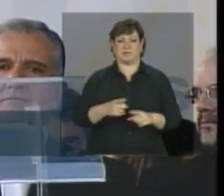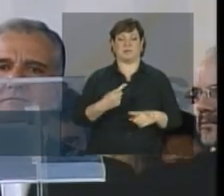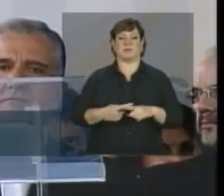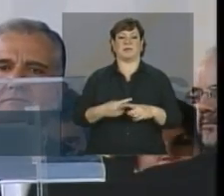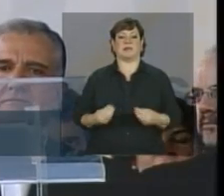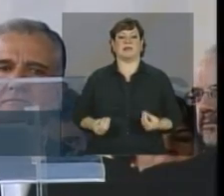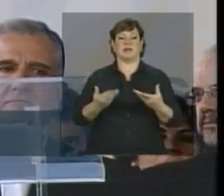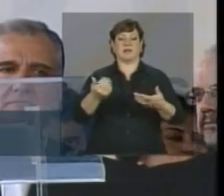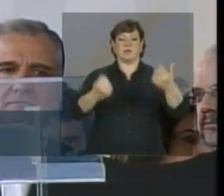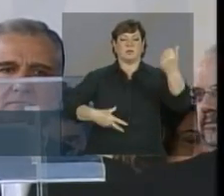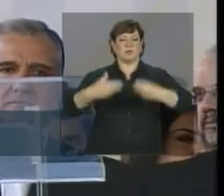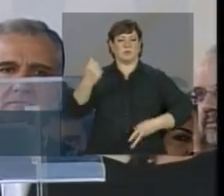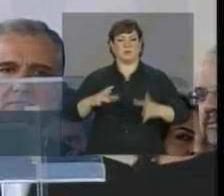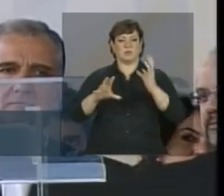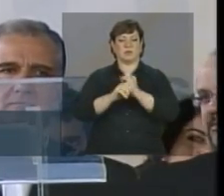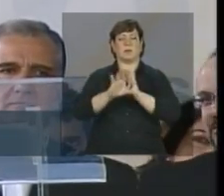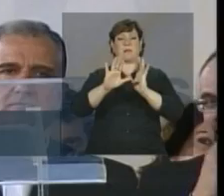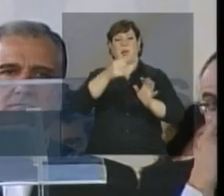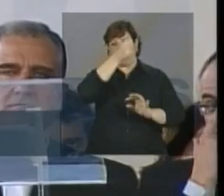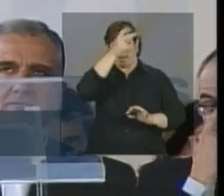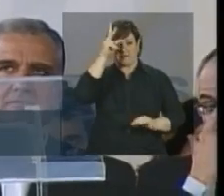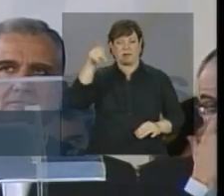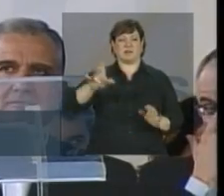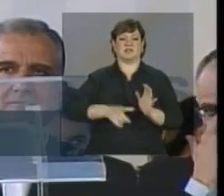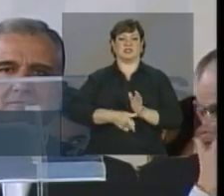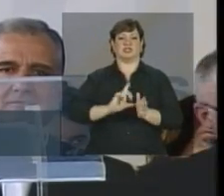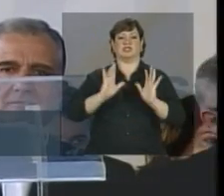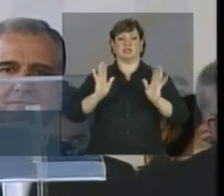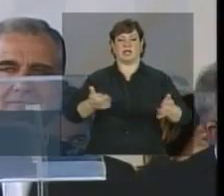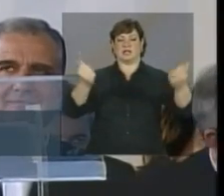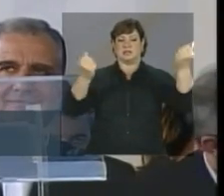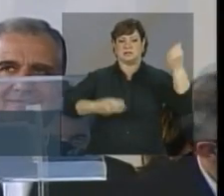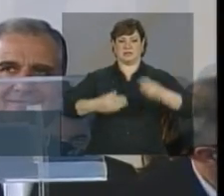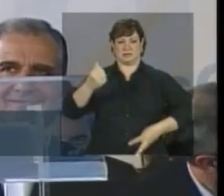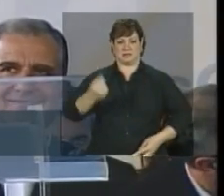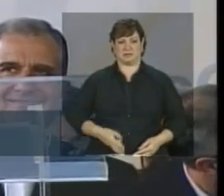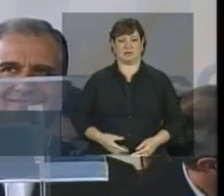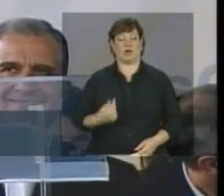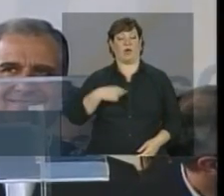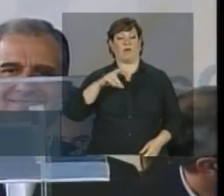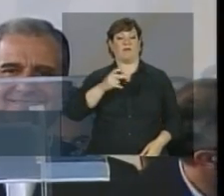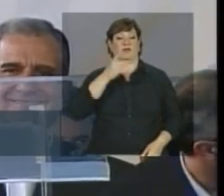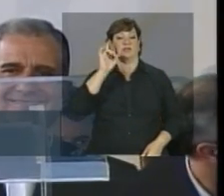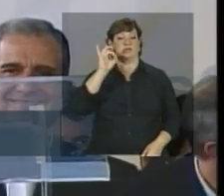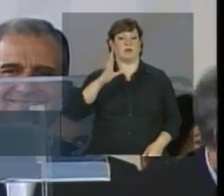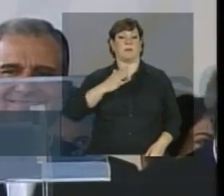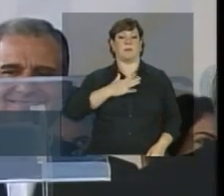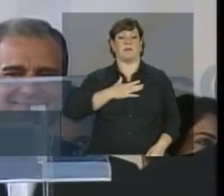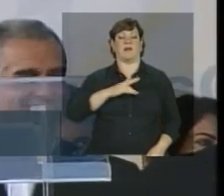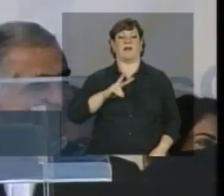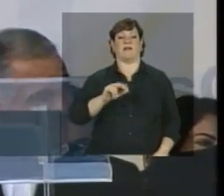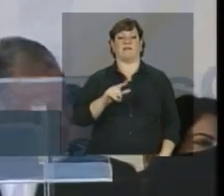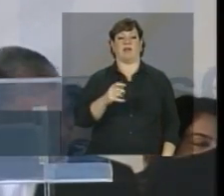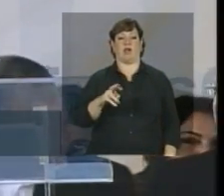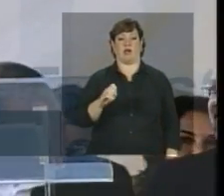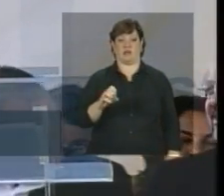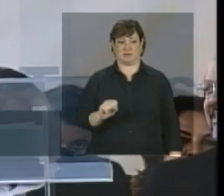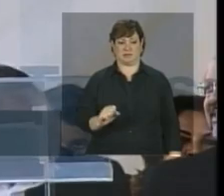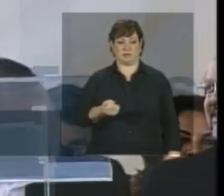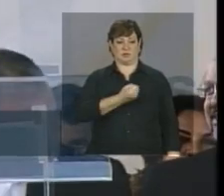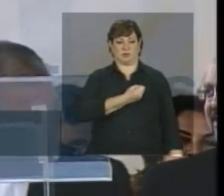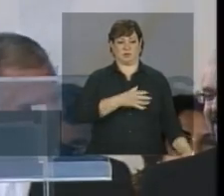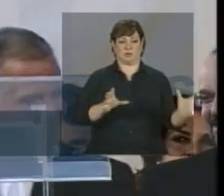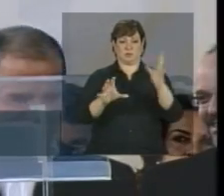alguns números, mas o prefeito Eduardo explicou também que eu vou falar só nos valores, que são números que eu acho que